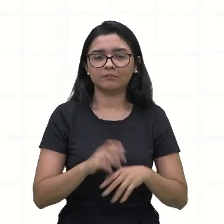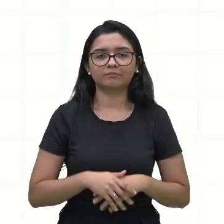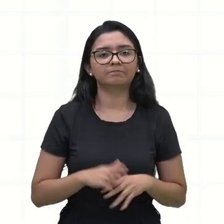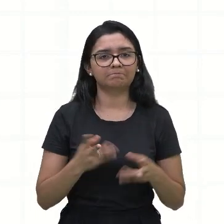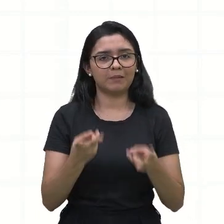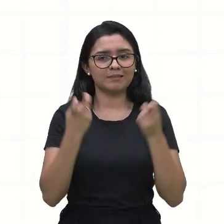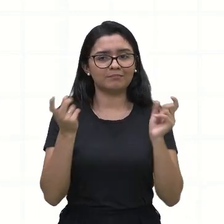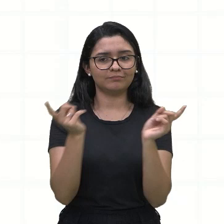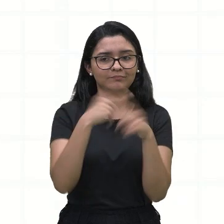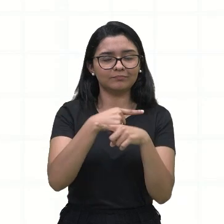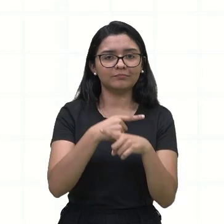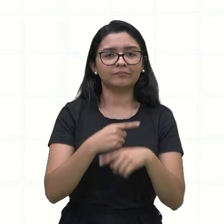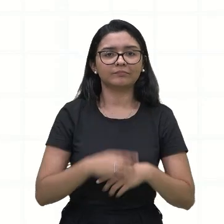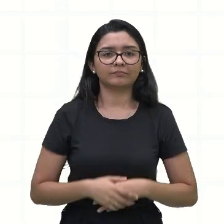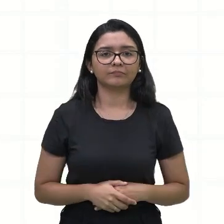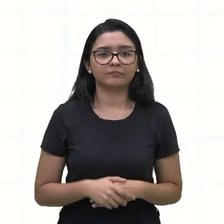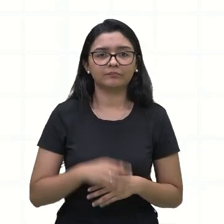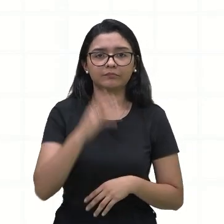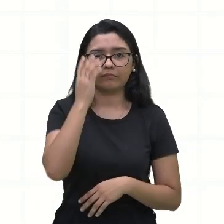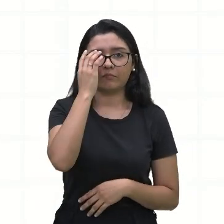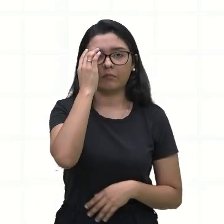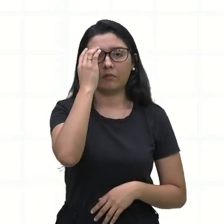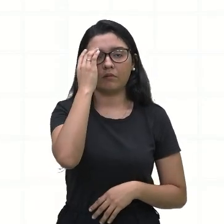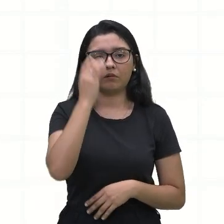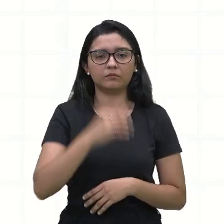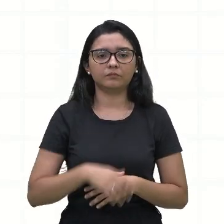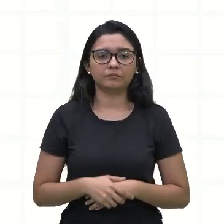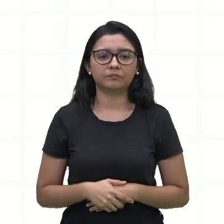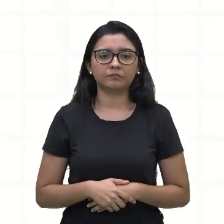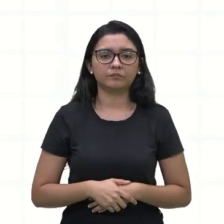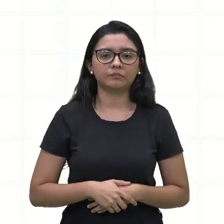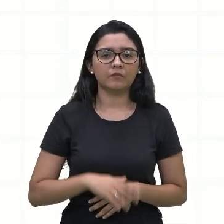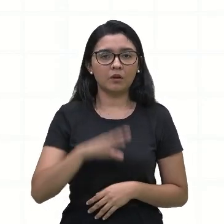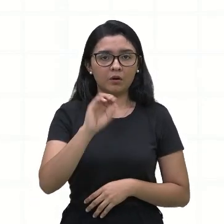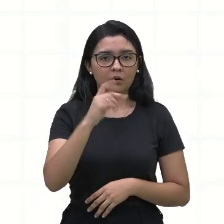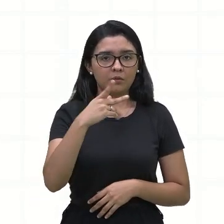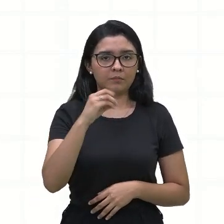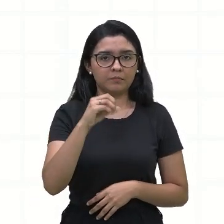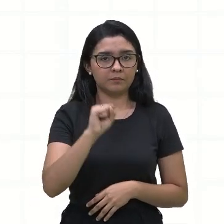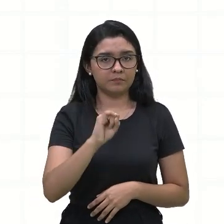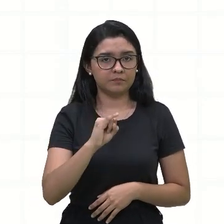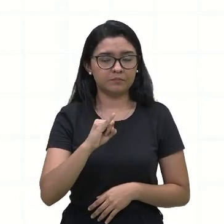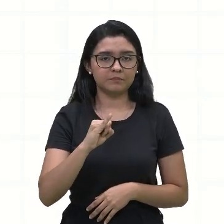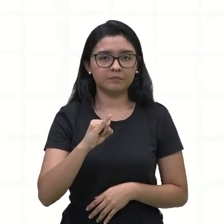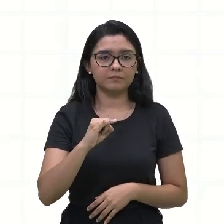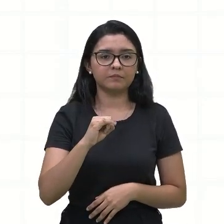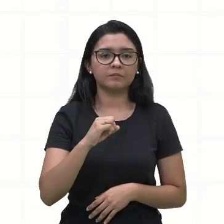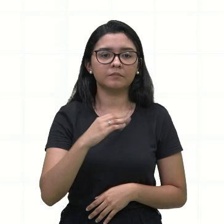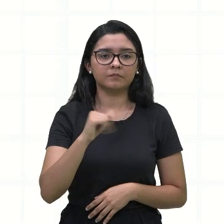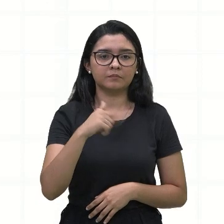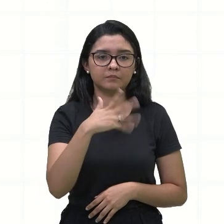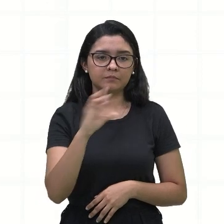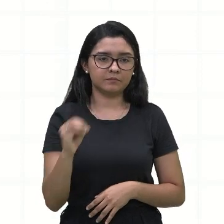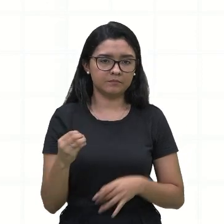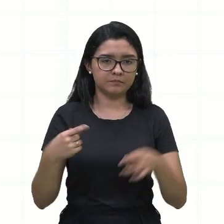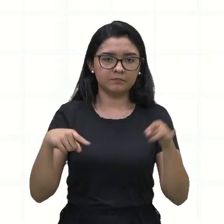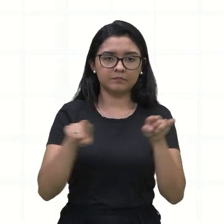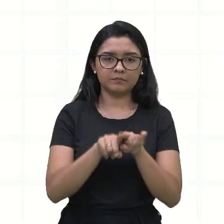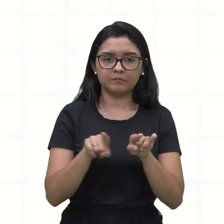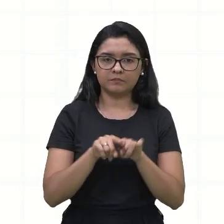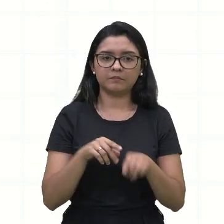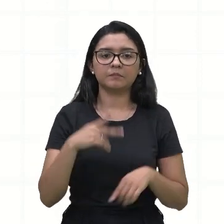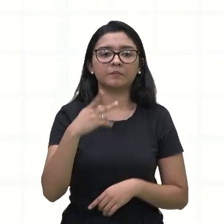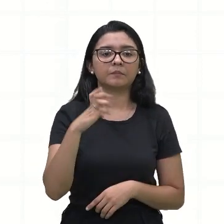a ideia de contrariedade, ok? Muito bem, oposição de ideias. pelo contrário, também vai trazer a ideia